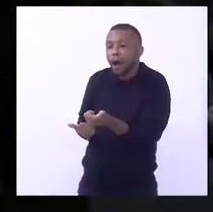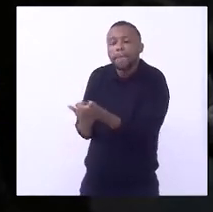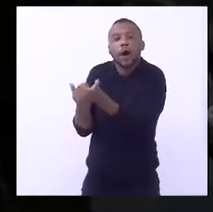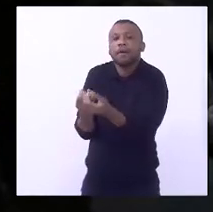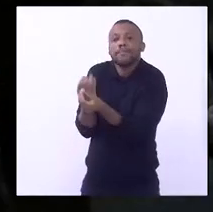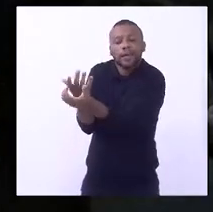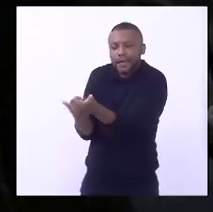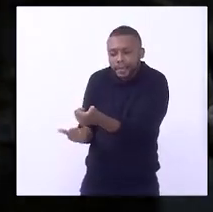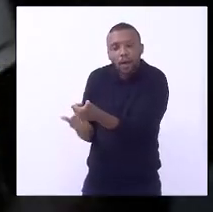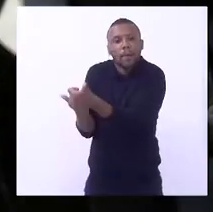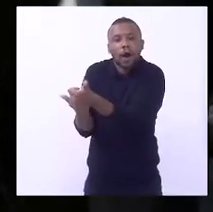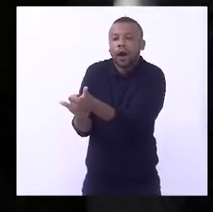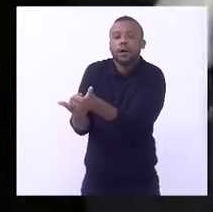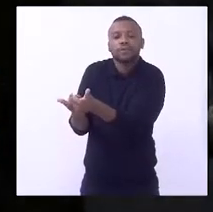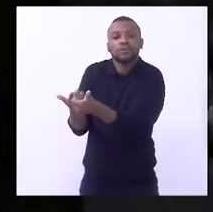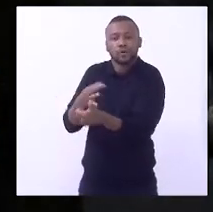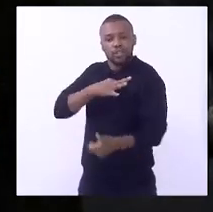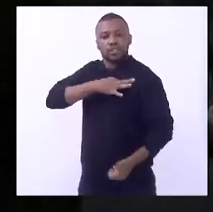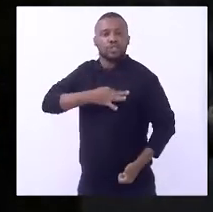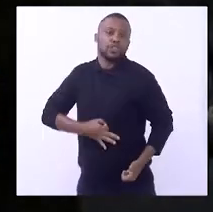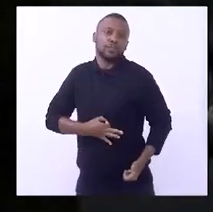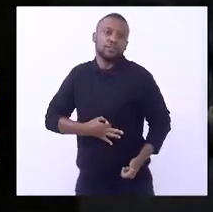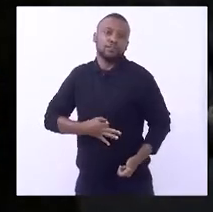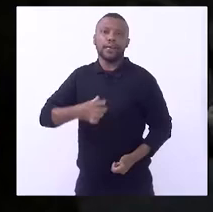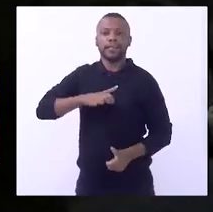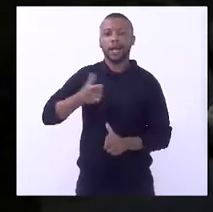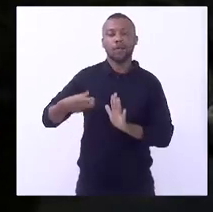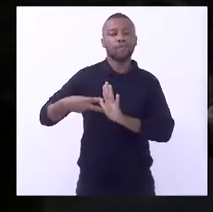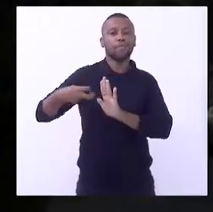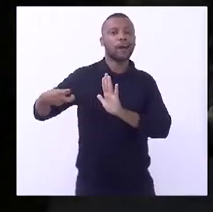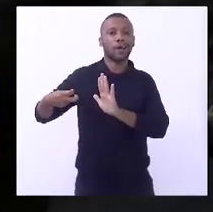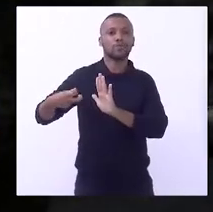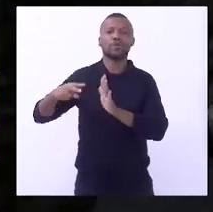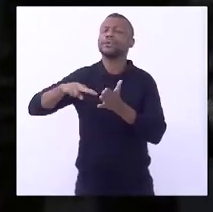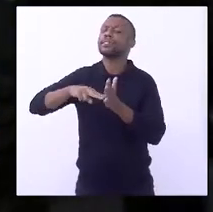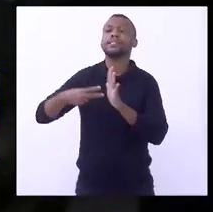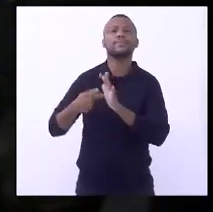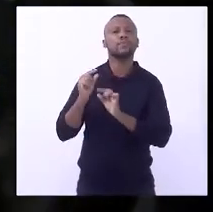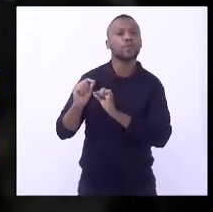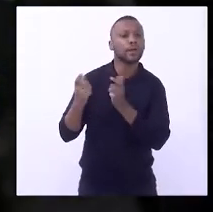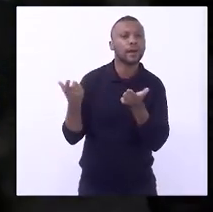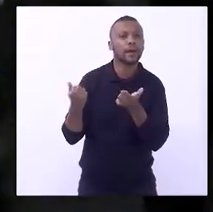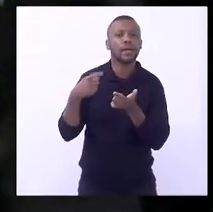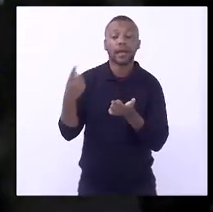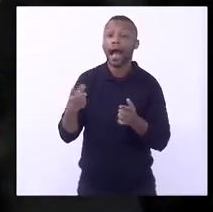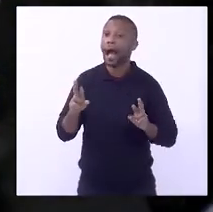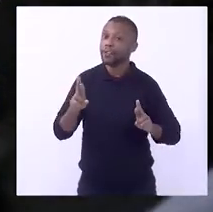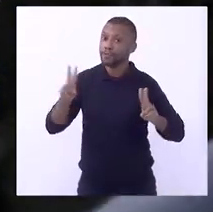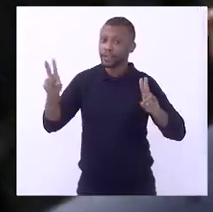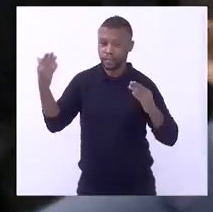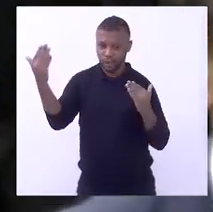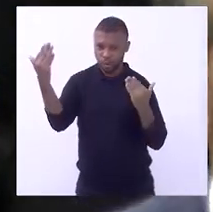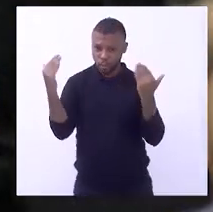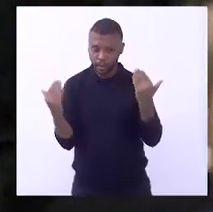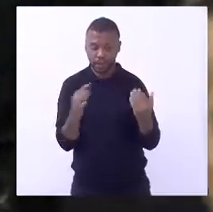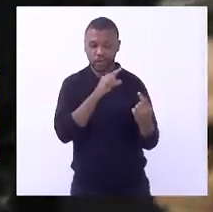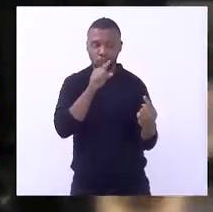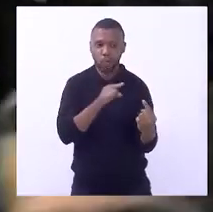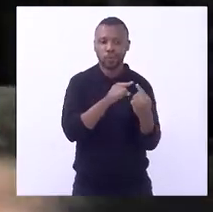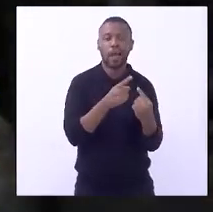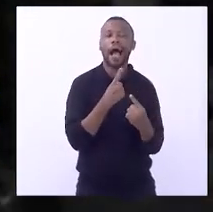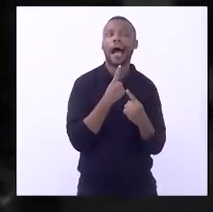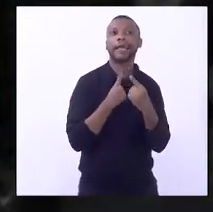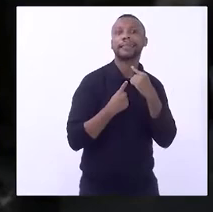o que dignifica, aí vem o veto. O que significa isso? A distância entre a intenção e